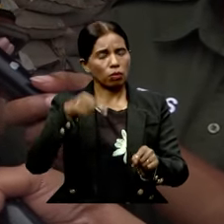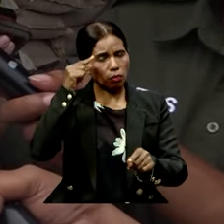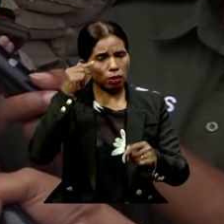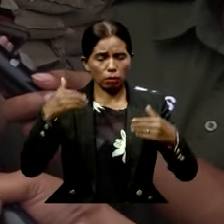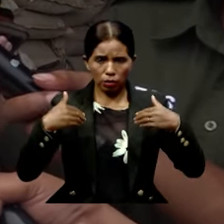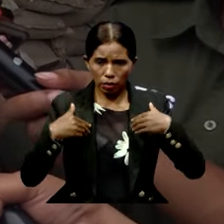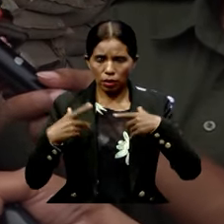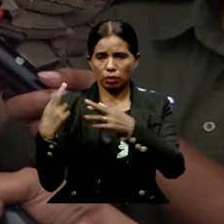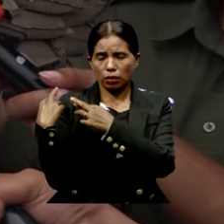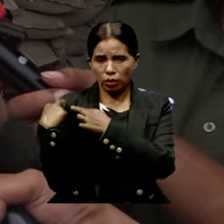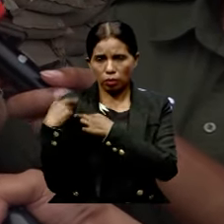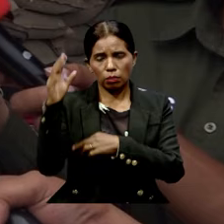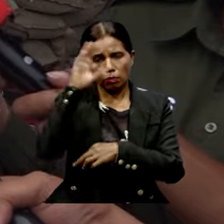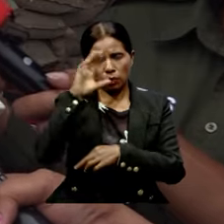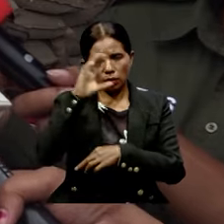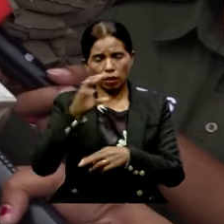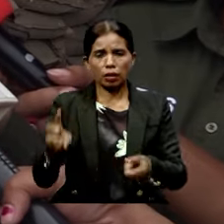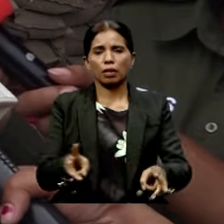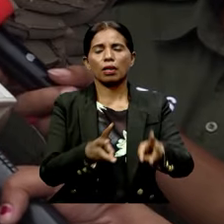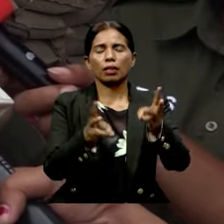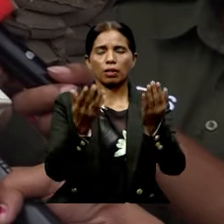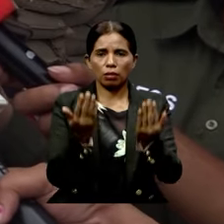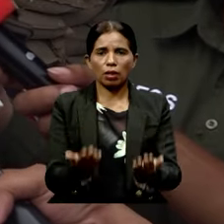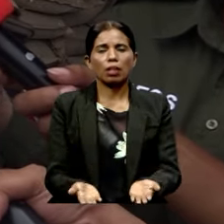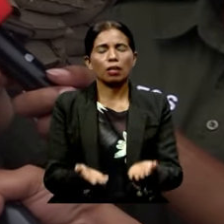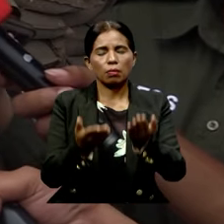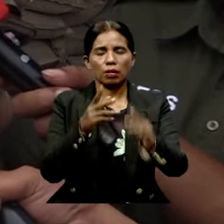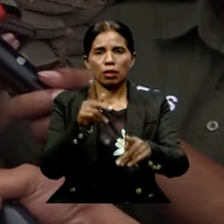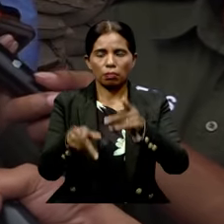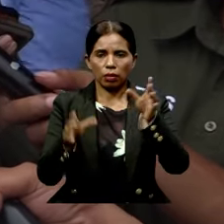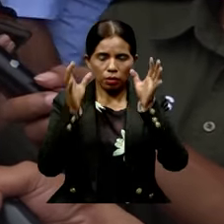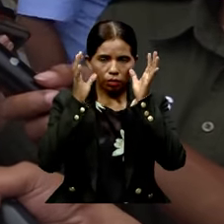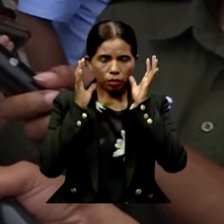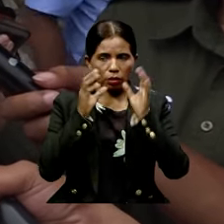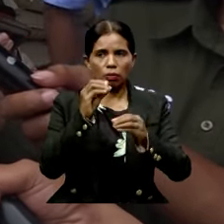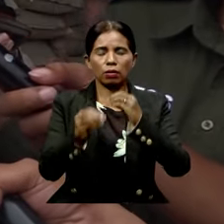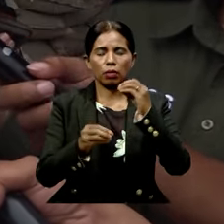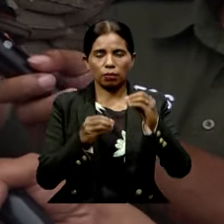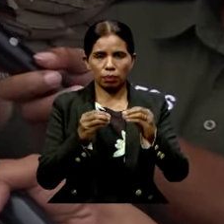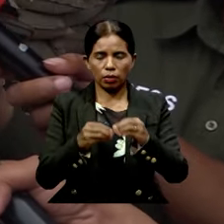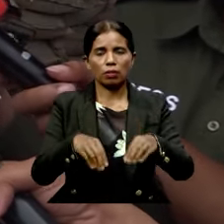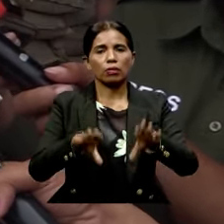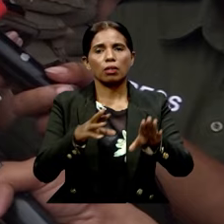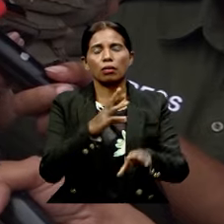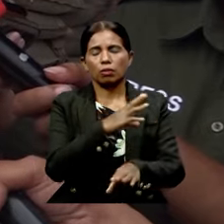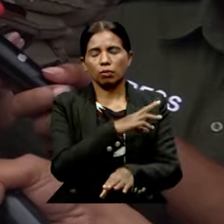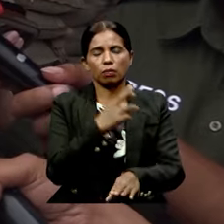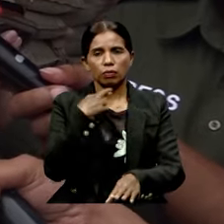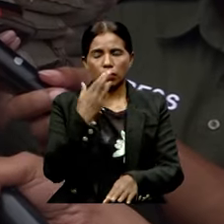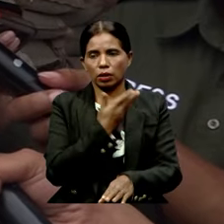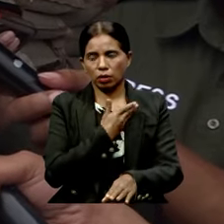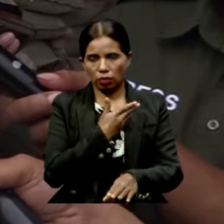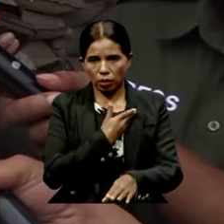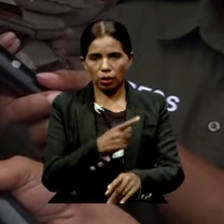ensa atu buka dalam para atu hakaman povo nia halere que dali liba preso né ho intervenção sera